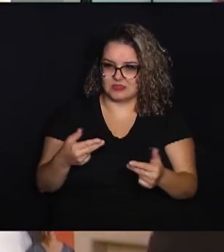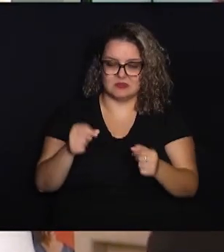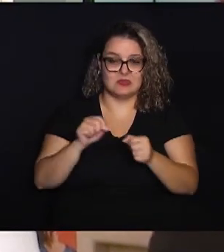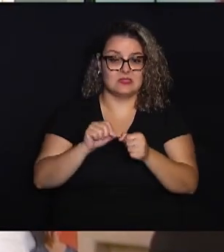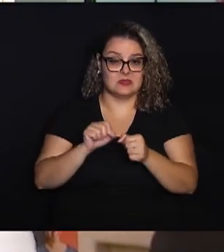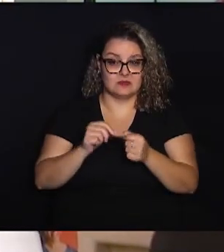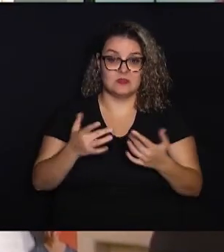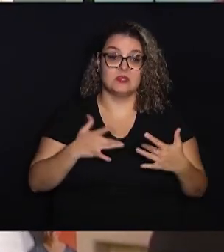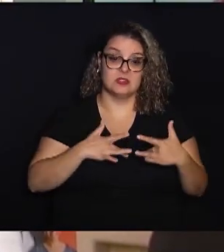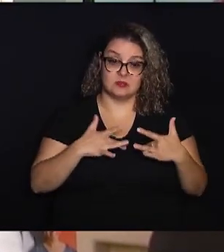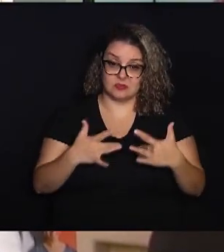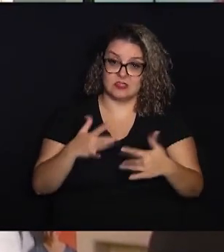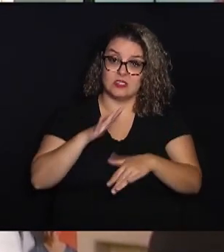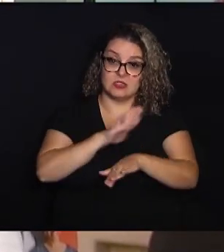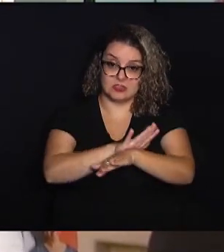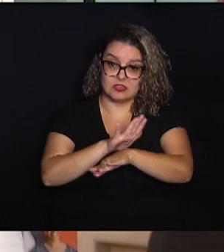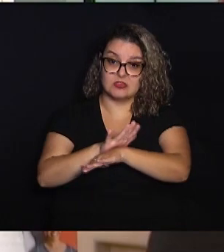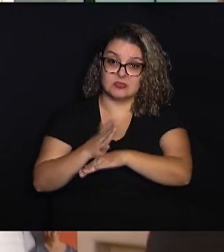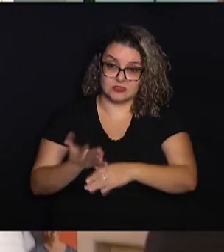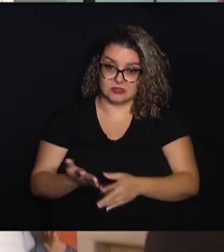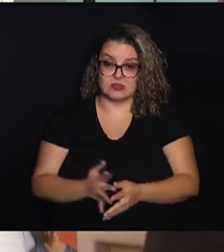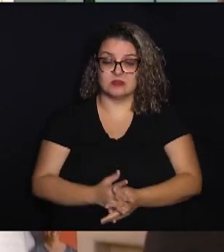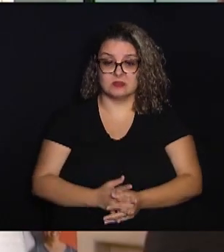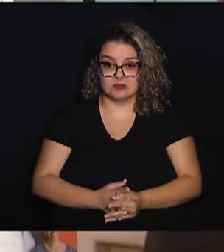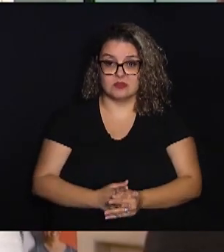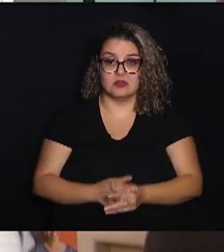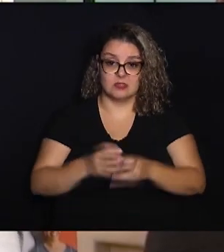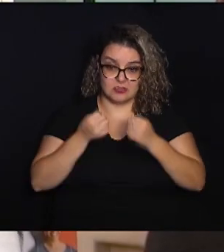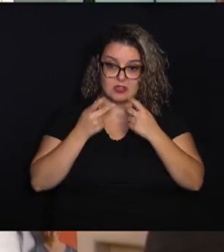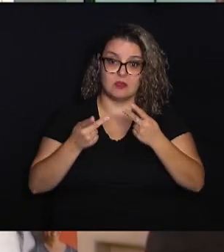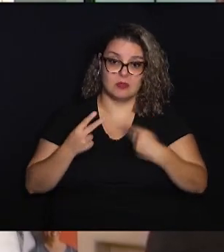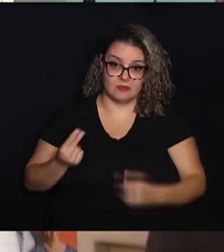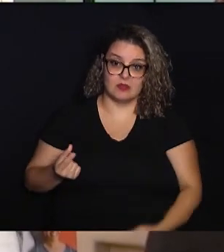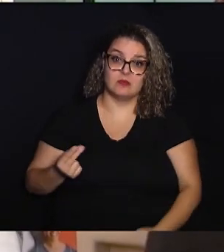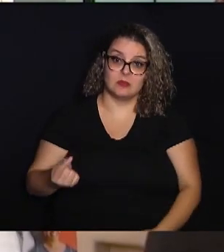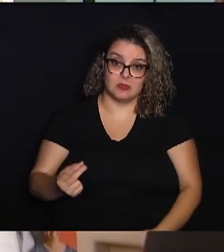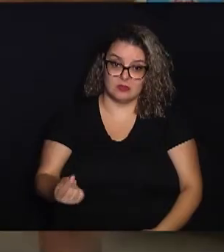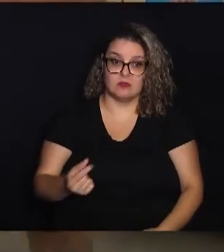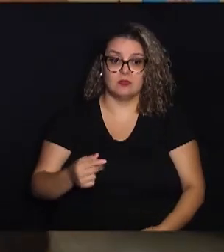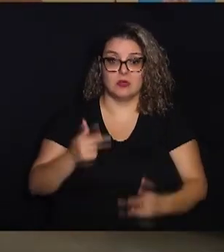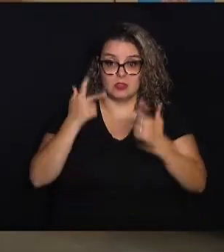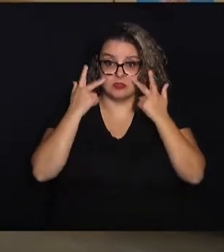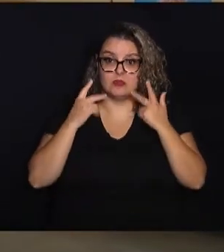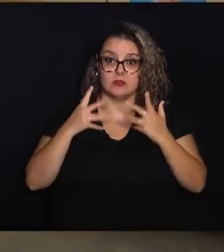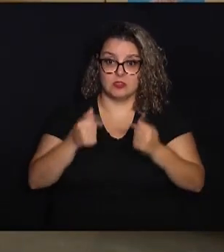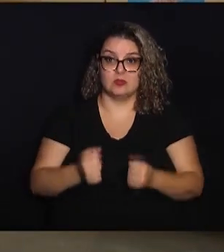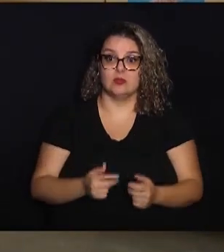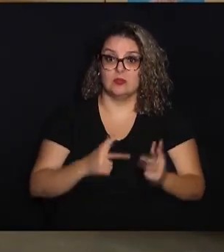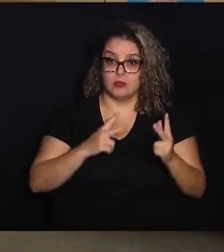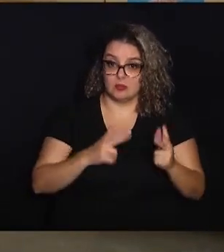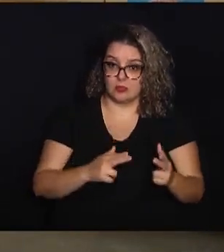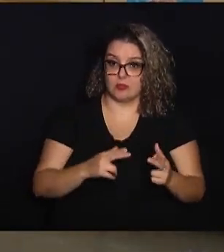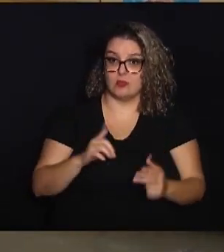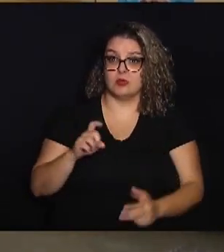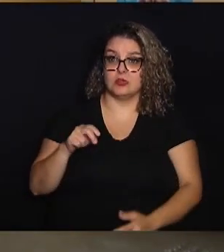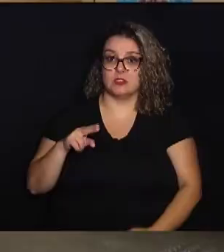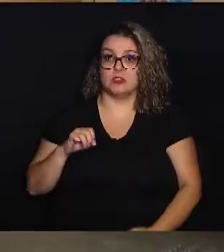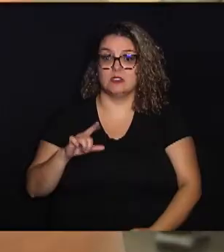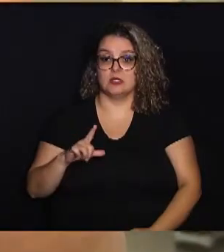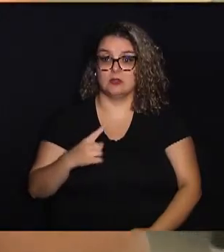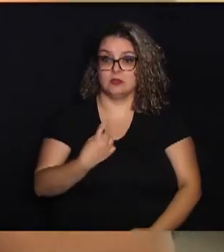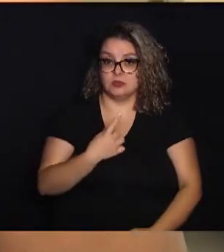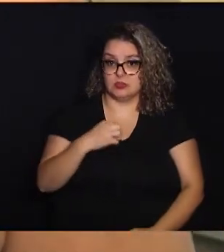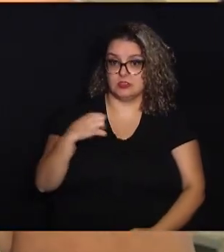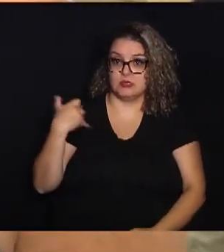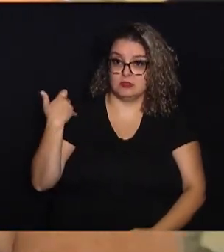as doações, a ajuda tem de ser bem-vinda e por muito tempo, né? Para normalizar tudo. O mesmo caso do Daniel, de 19